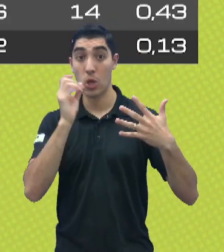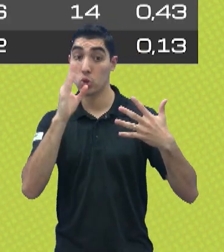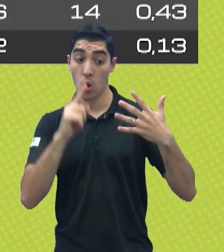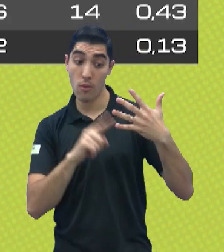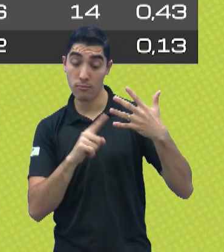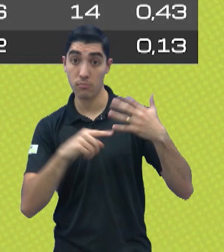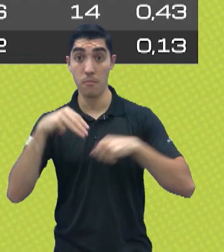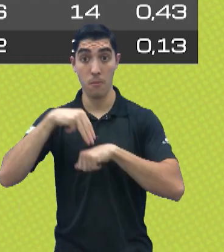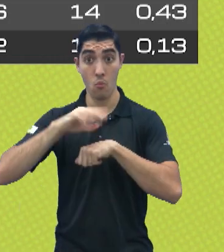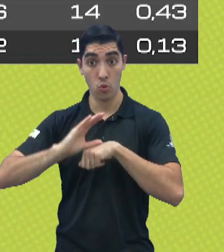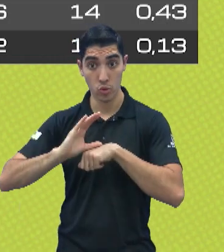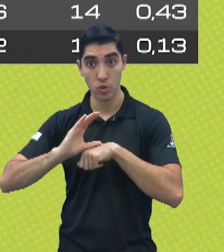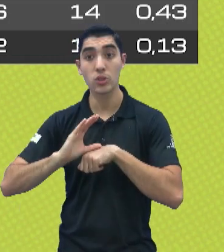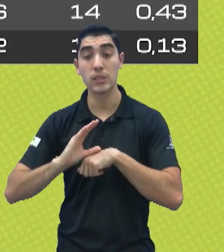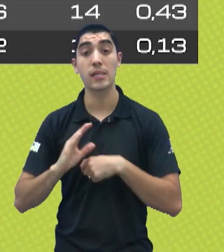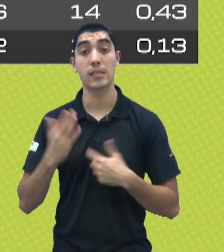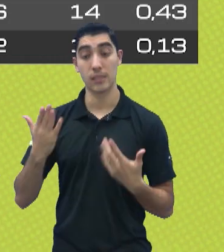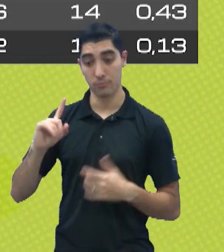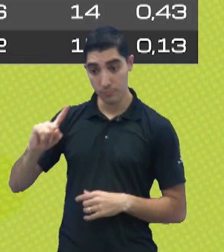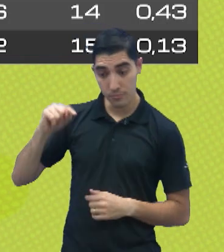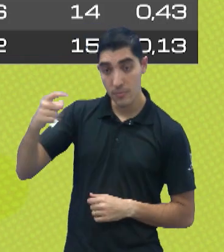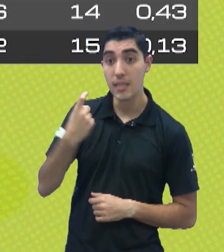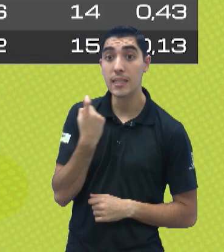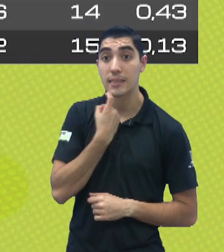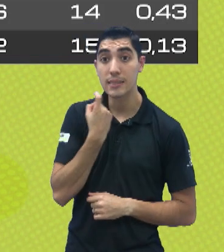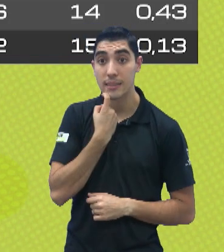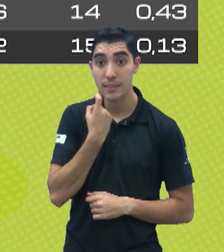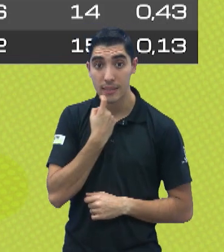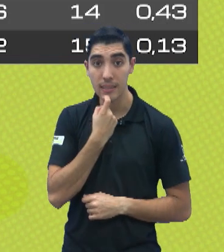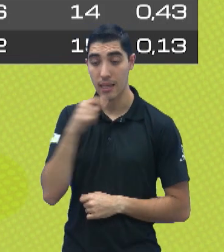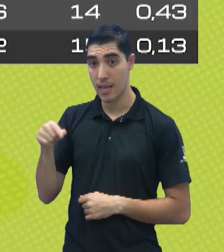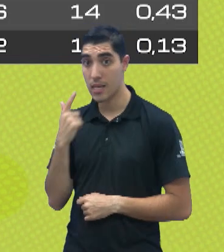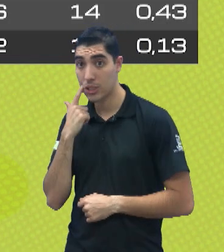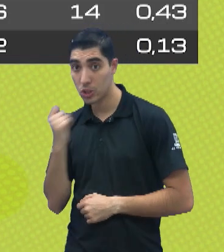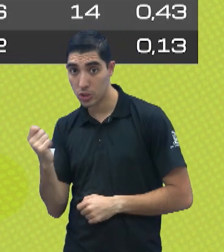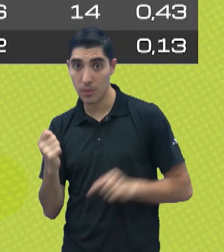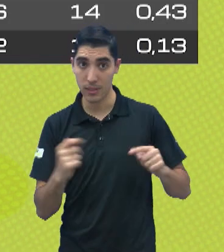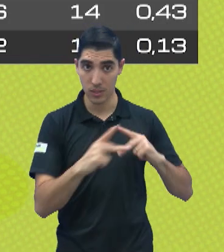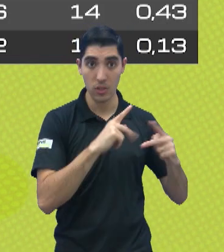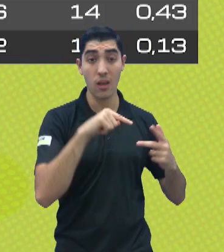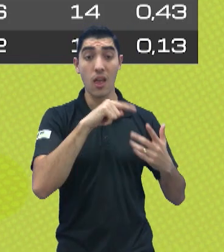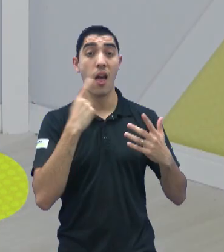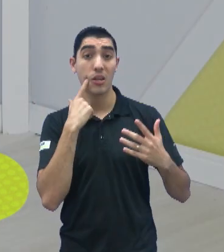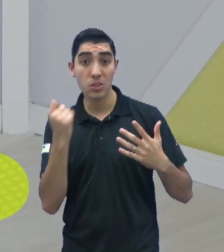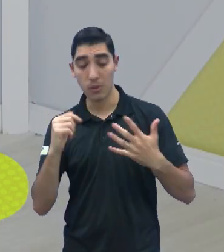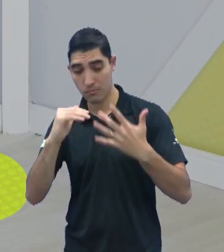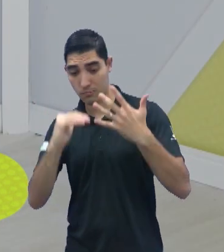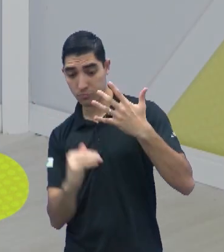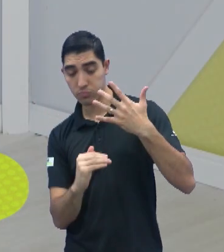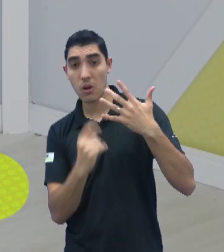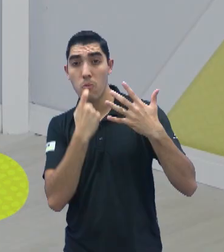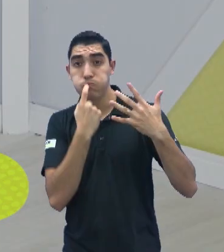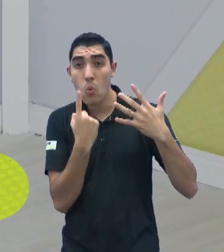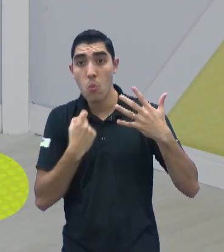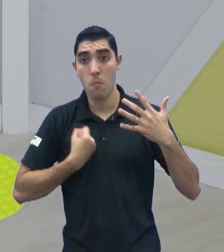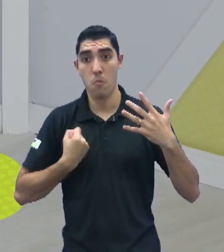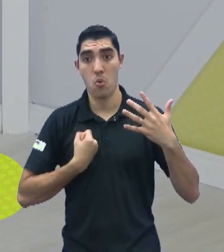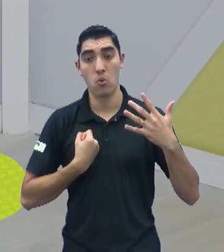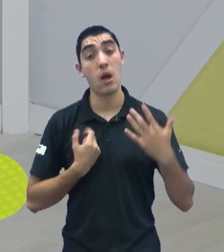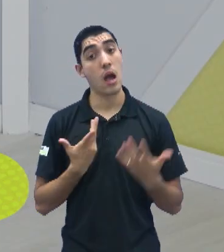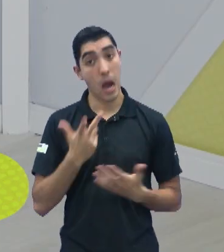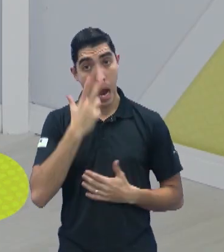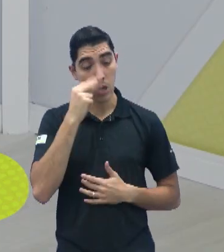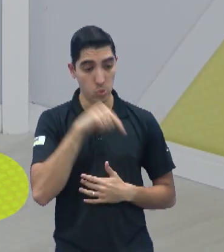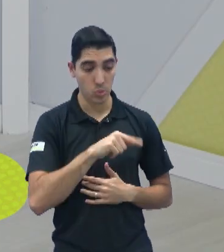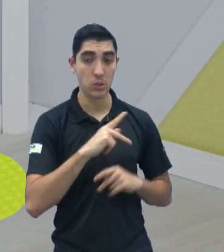Então o Vôlei São José enfrenta na próxima sexta-feira a equipe do Atibaia, que é o Lanterna, só tem 1 ponto na competição. A tendência é uma vitória do São